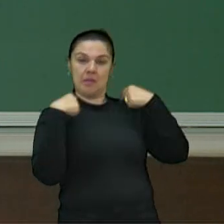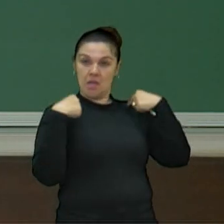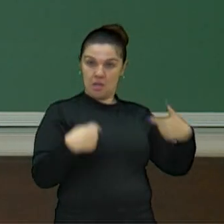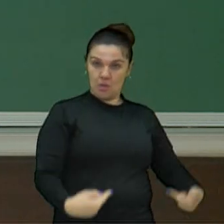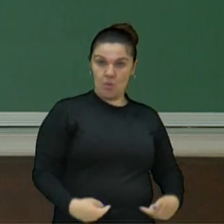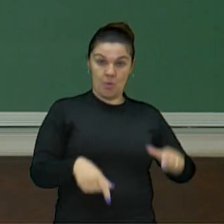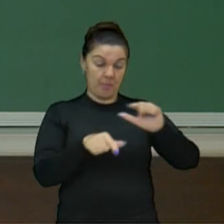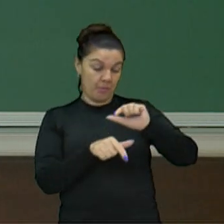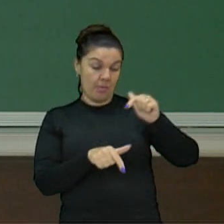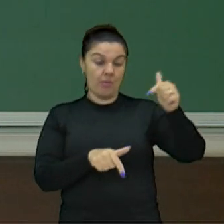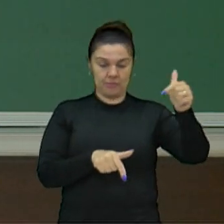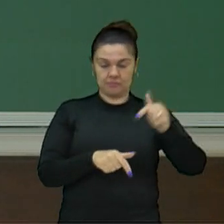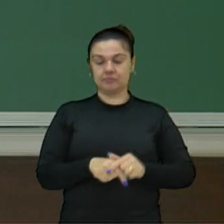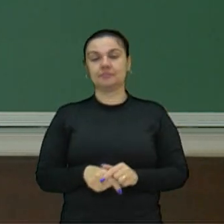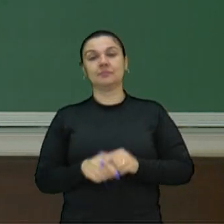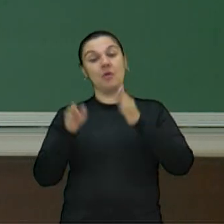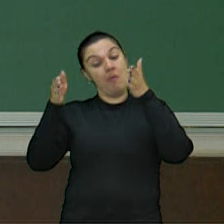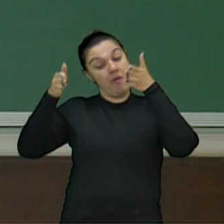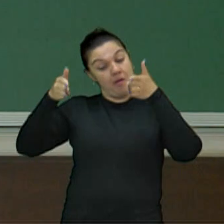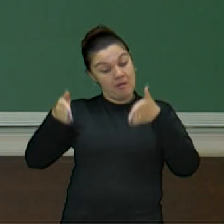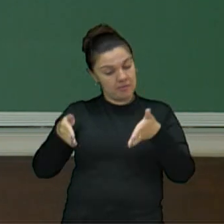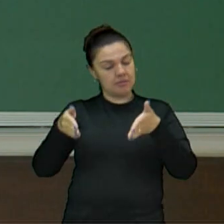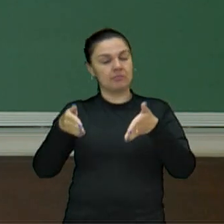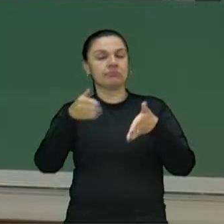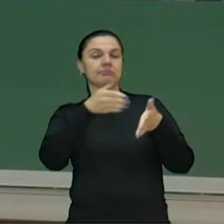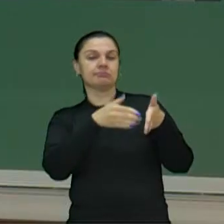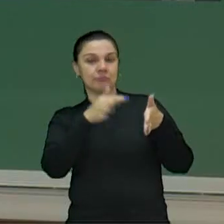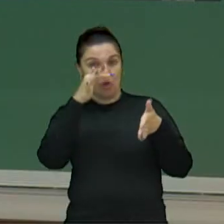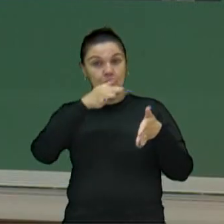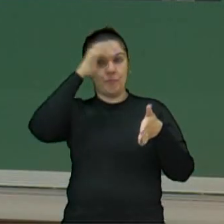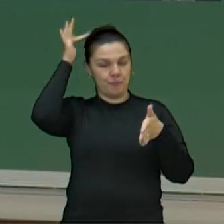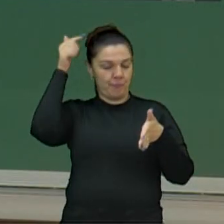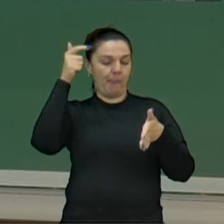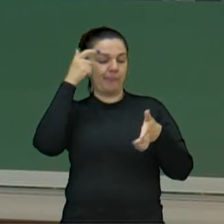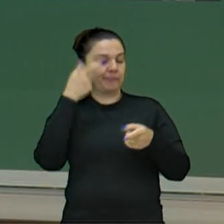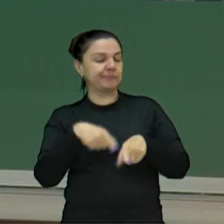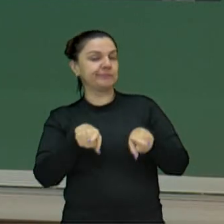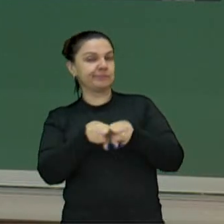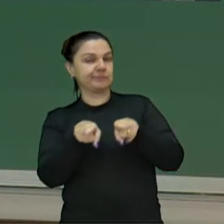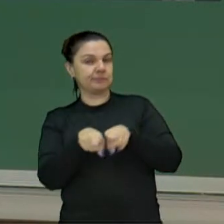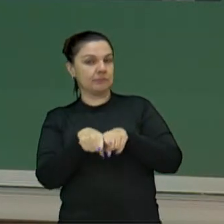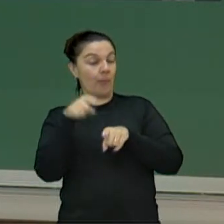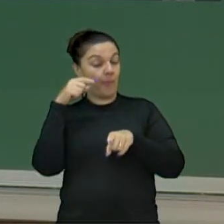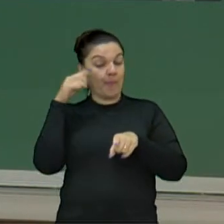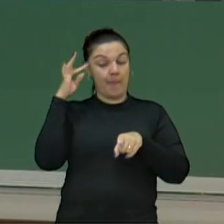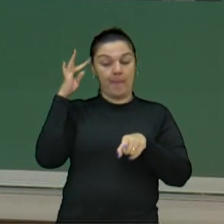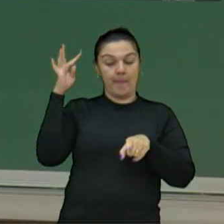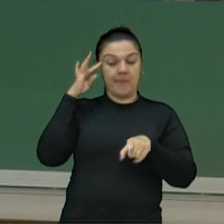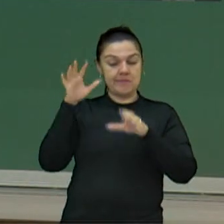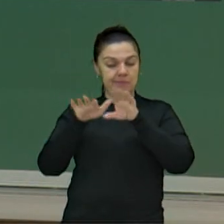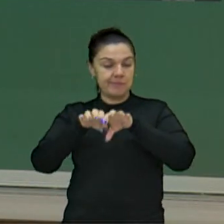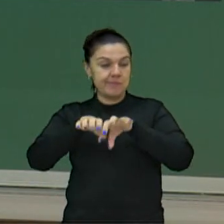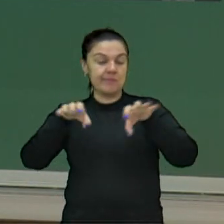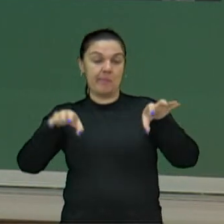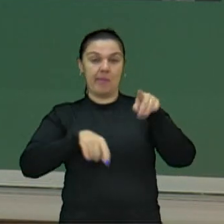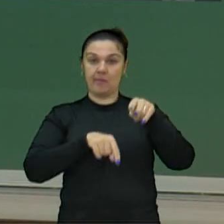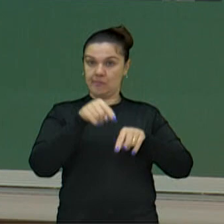outra. Então é nesse momento que ocorre essa abstração. O pensamento se separa das coisas, digamos assim.